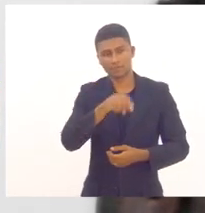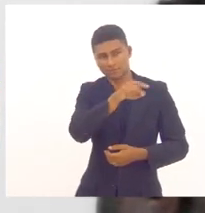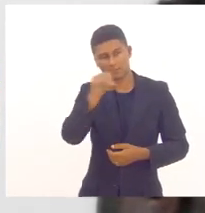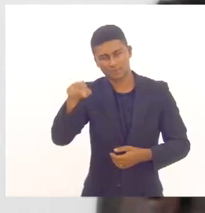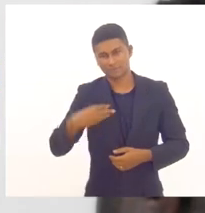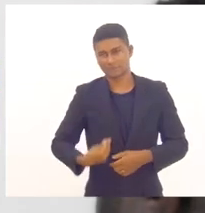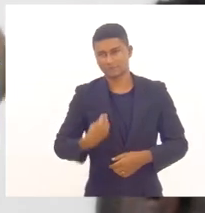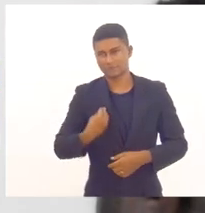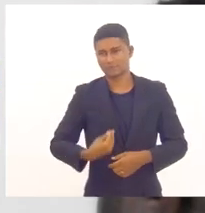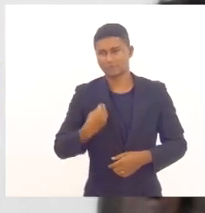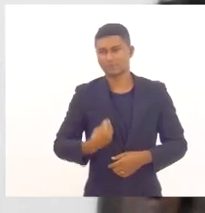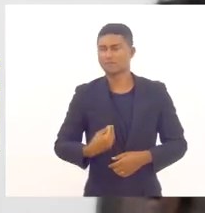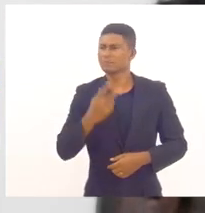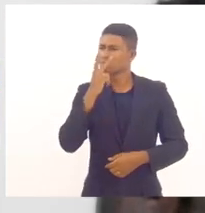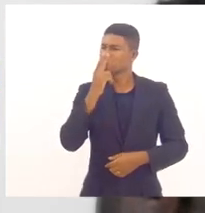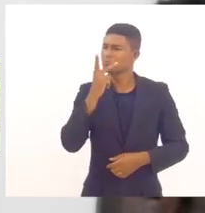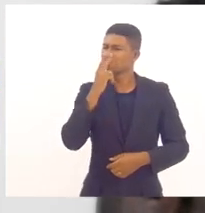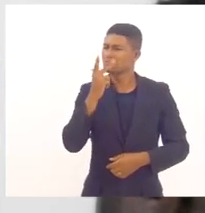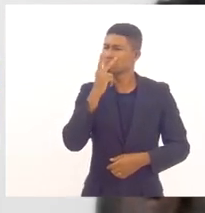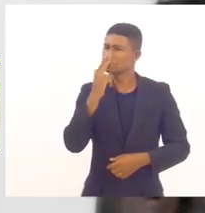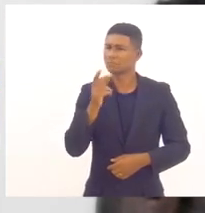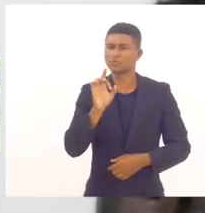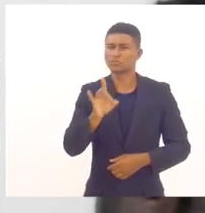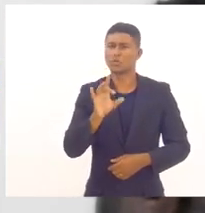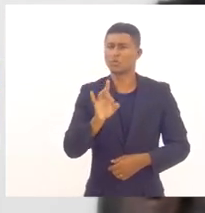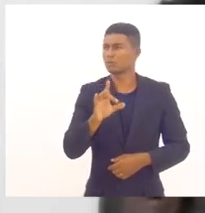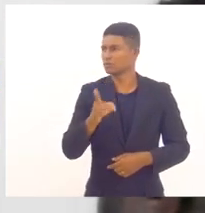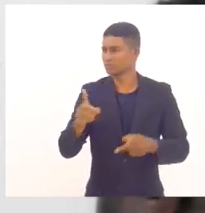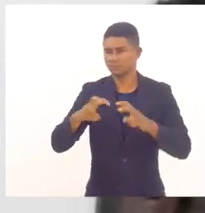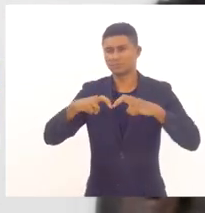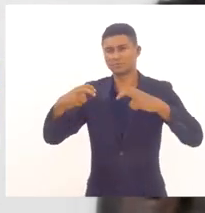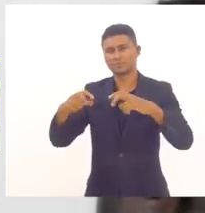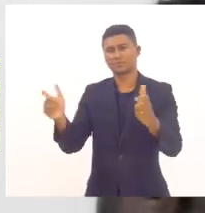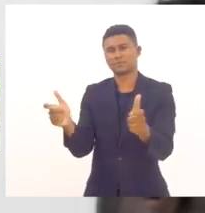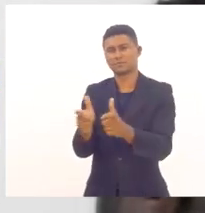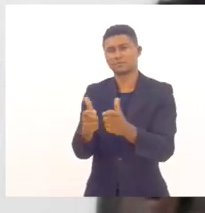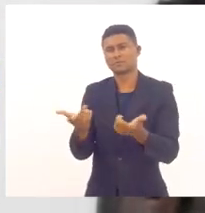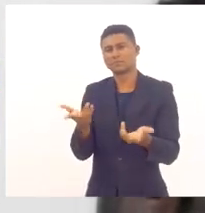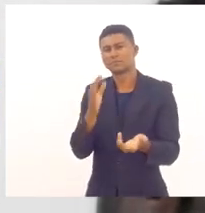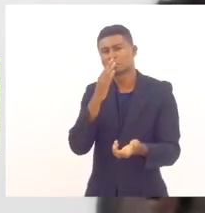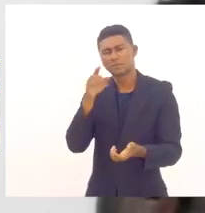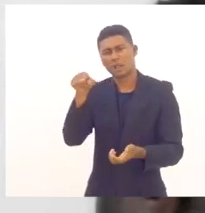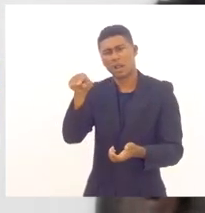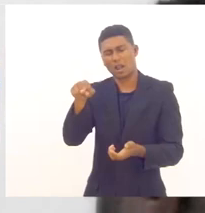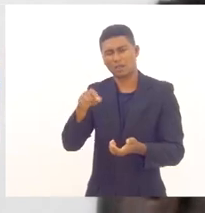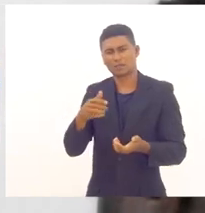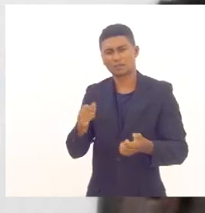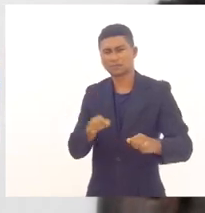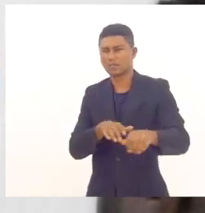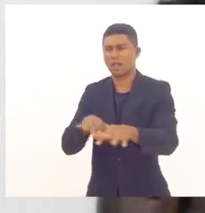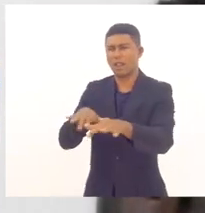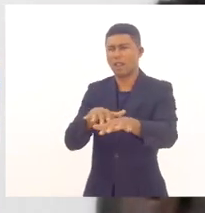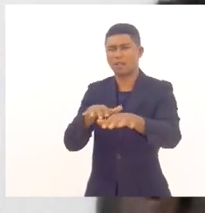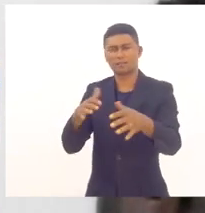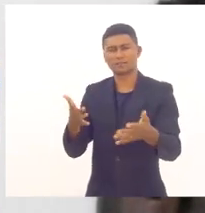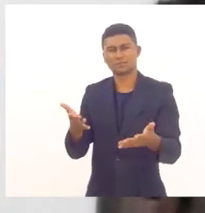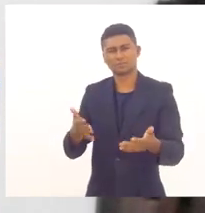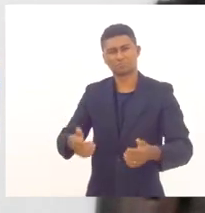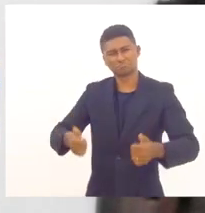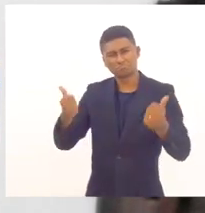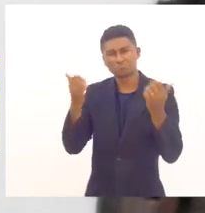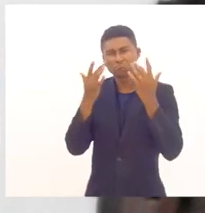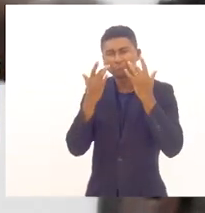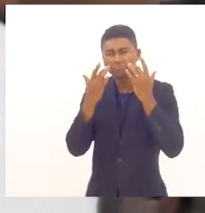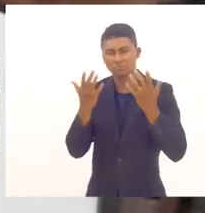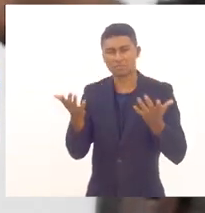mas era uma meia-lua e dois caras jogando. Mas lá a passarela do samba é um espetáculo. Aquilo ali é turista. Quando